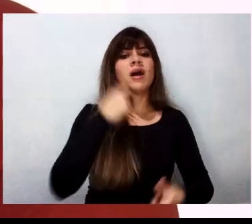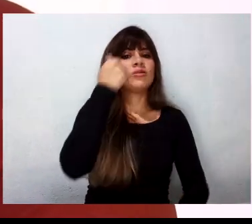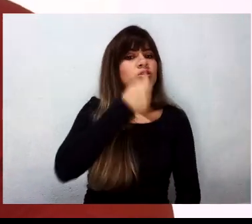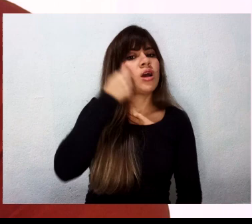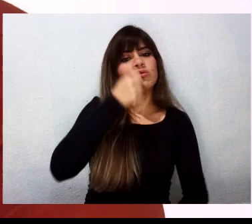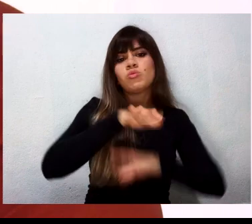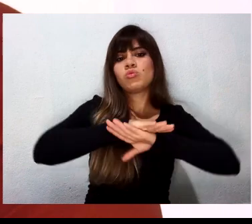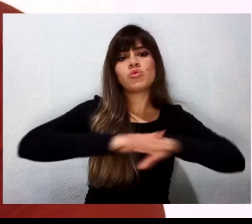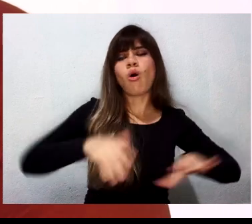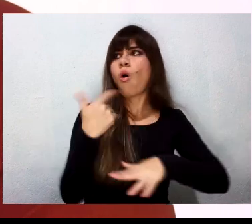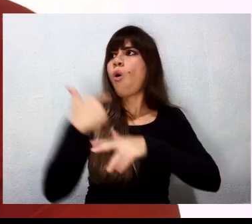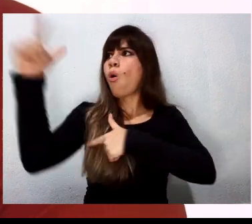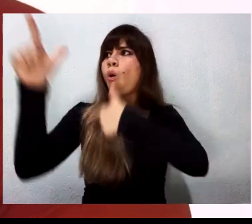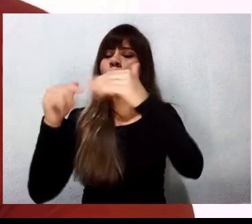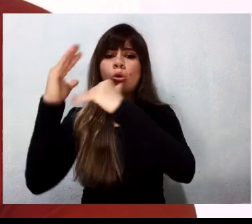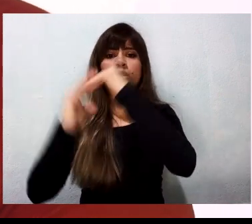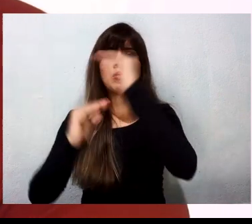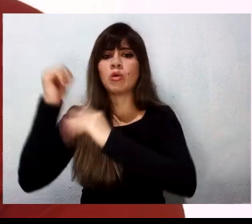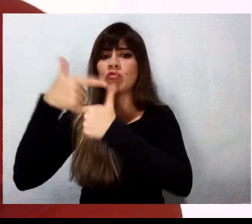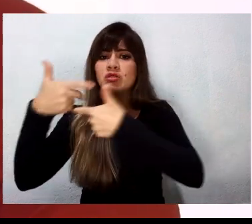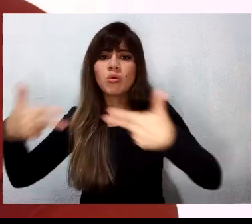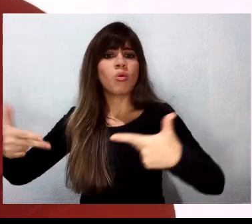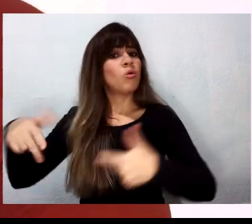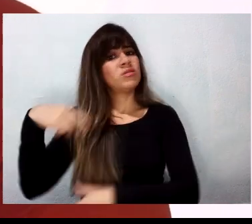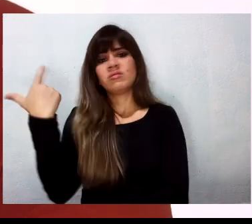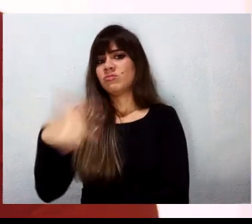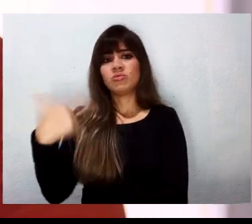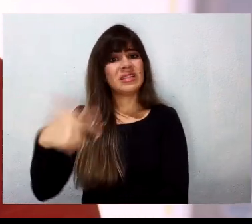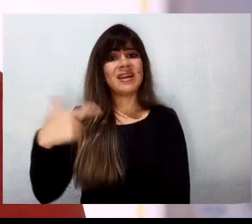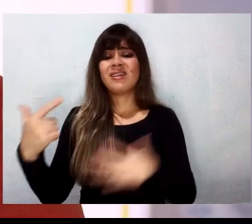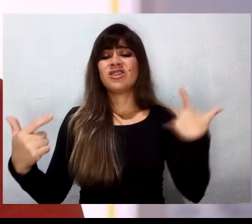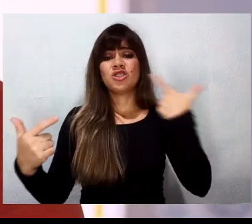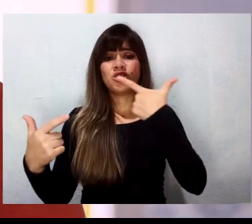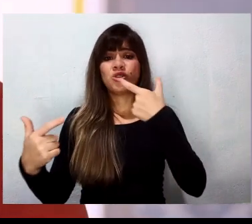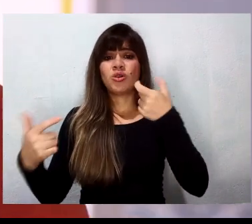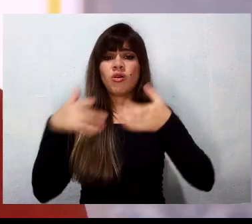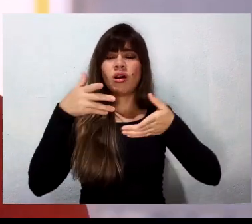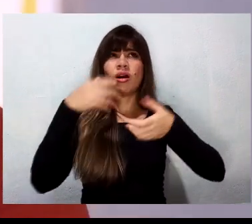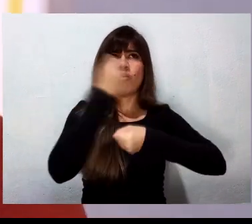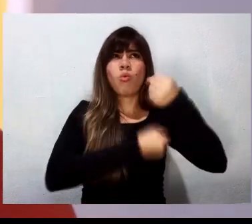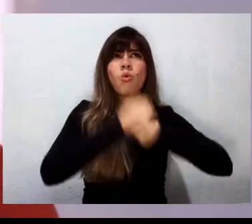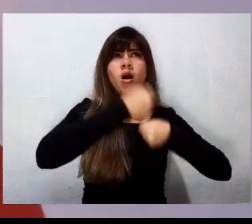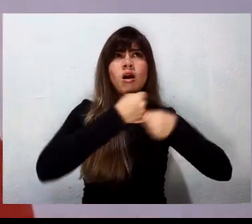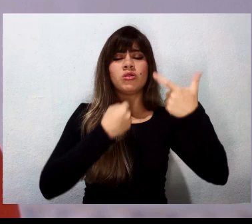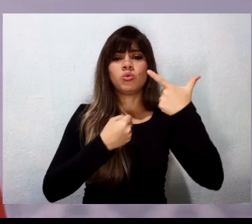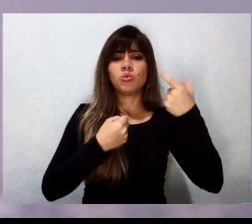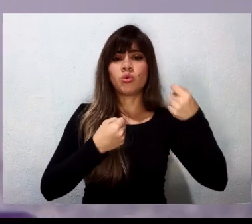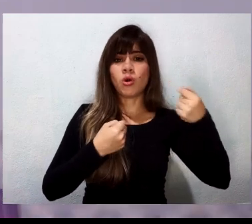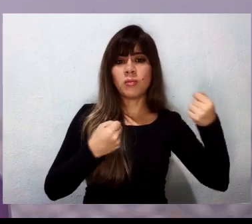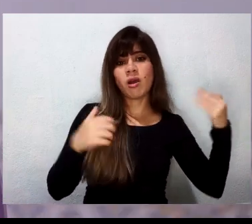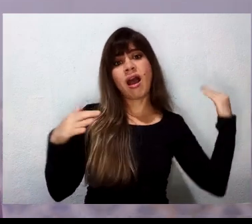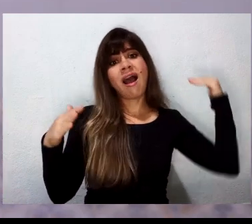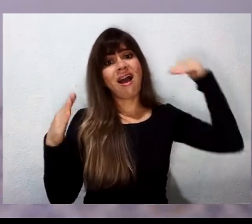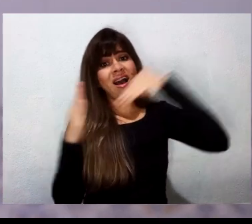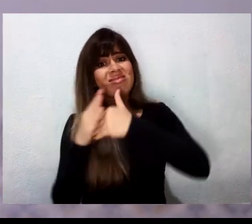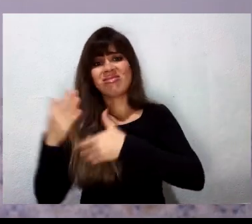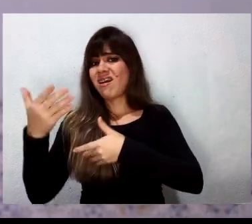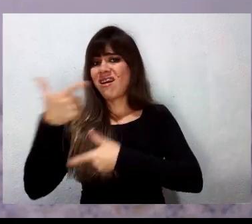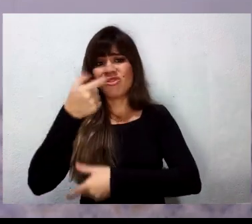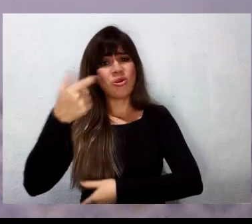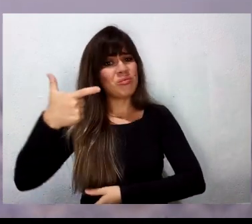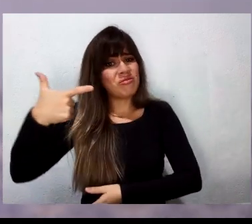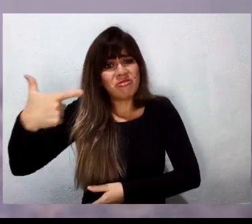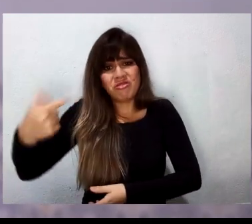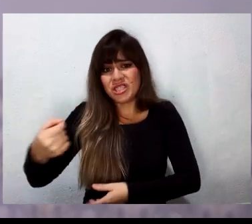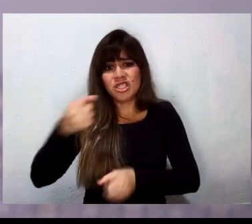trabalhos que eu faço como ator, enfim, ele... E é isso desde 2000. Nelson. Claro, tive